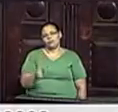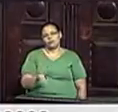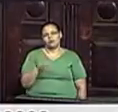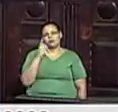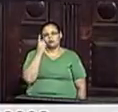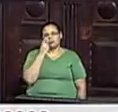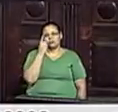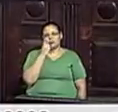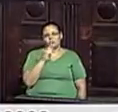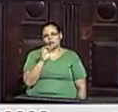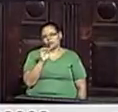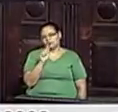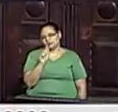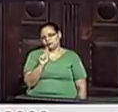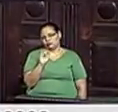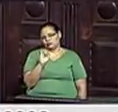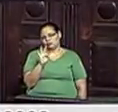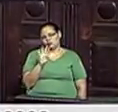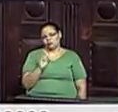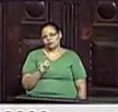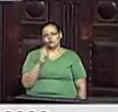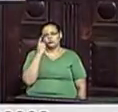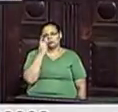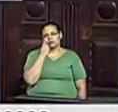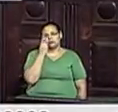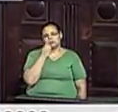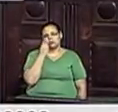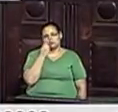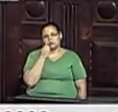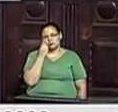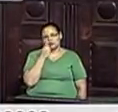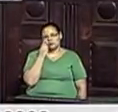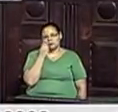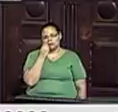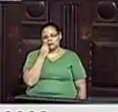Gilberto Palmares, deputado Valdec.